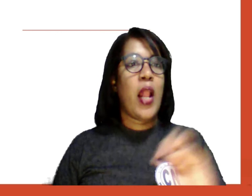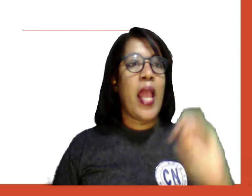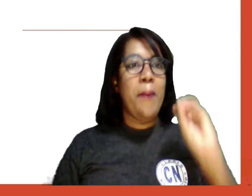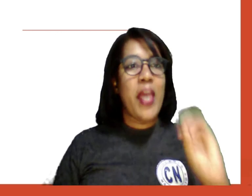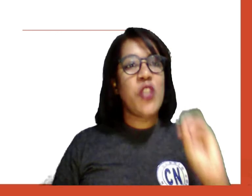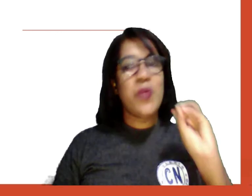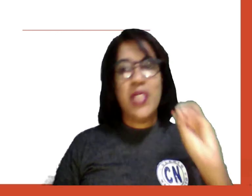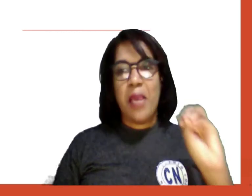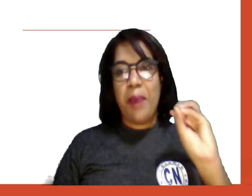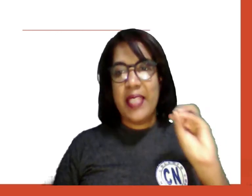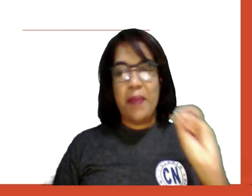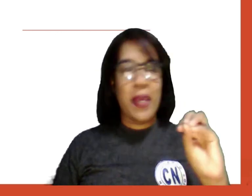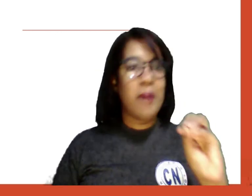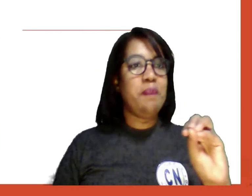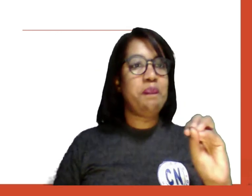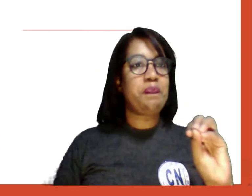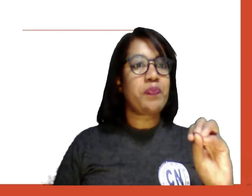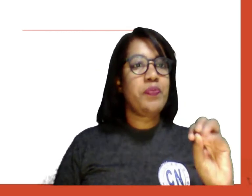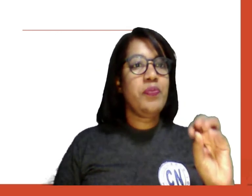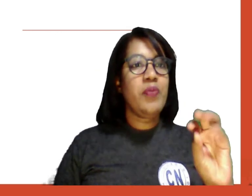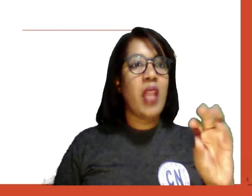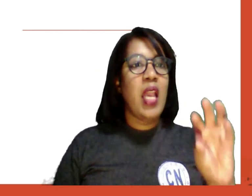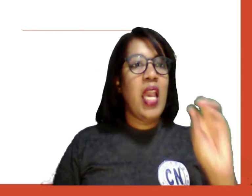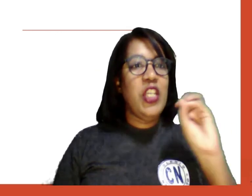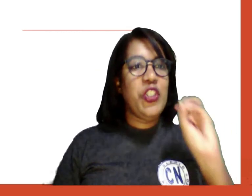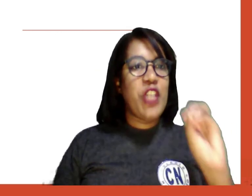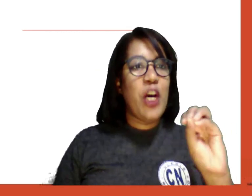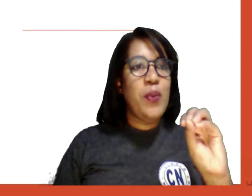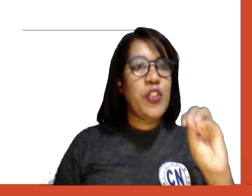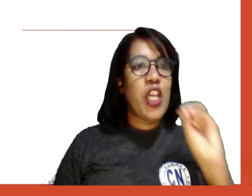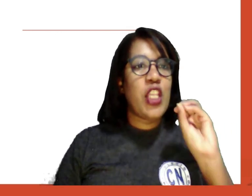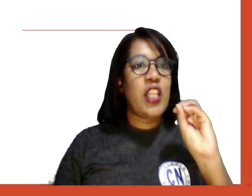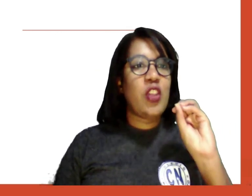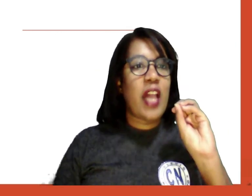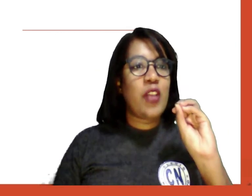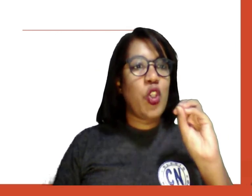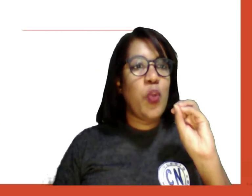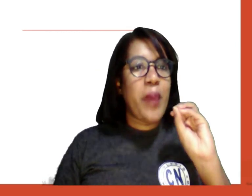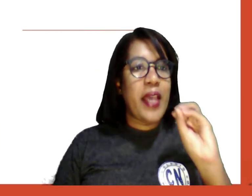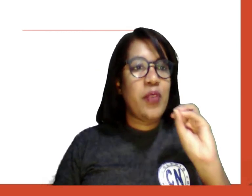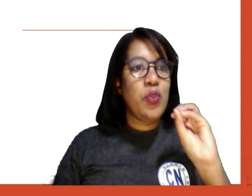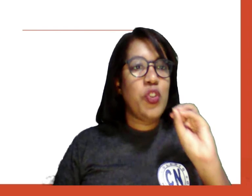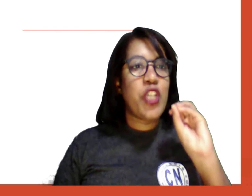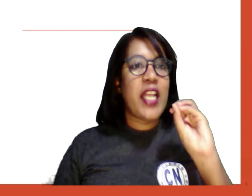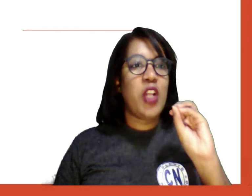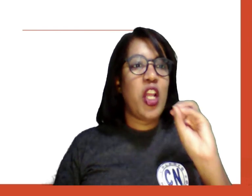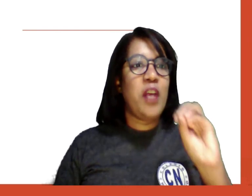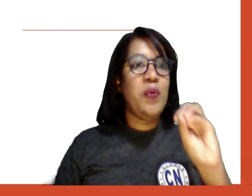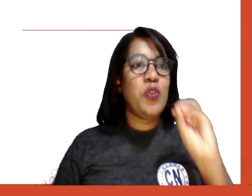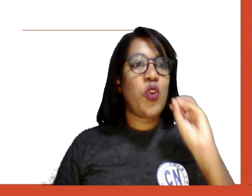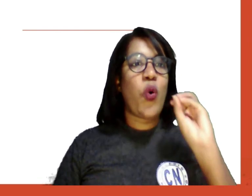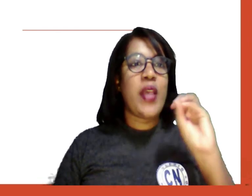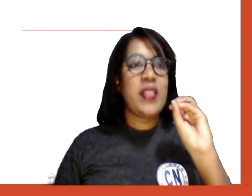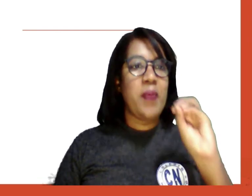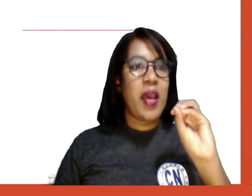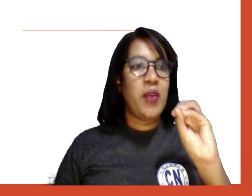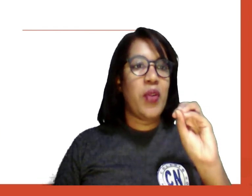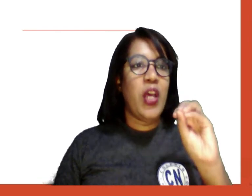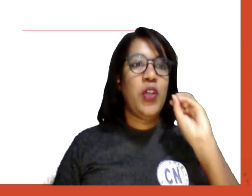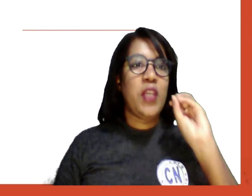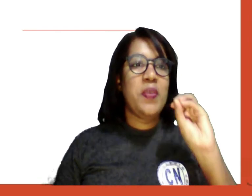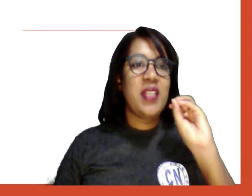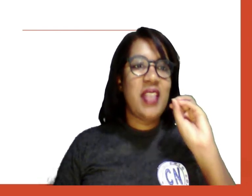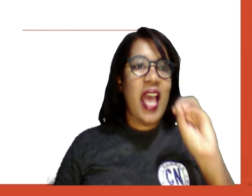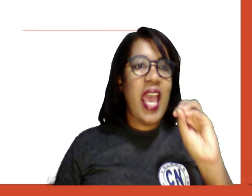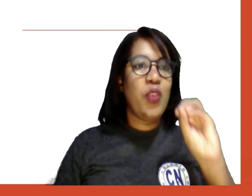partezinha daí, ó. Mesmo sem perceber, estamos em A todo momento nos relacionamos com o